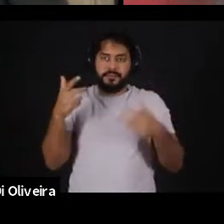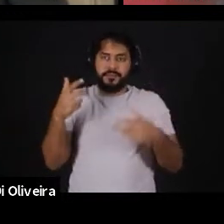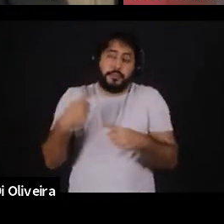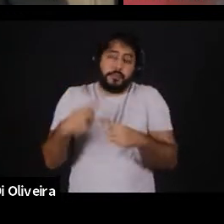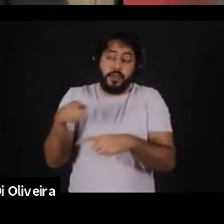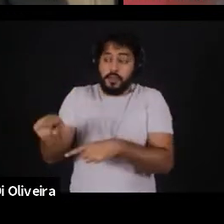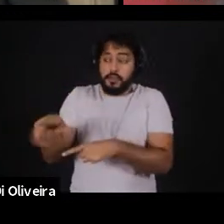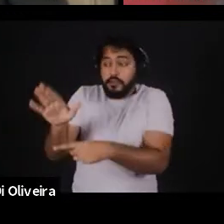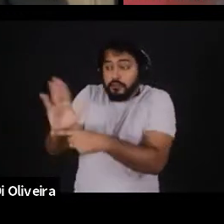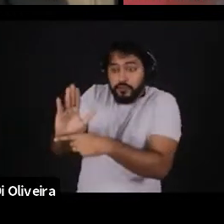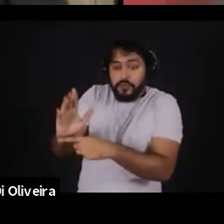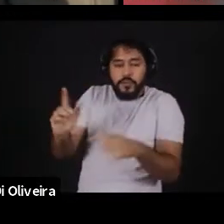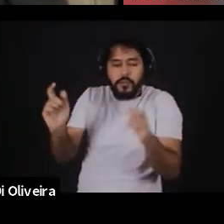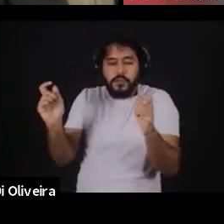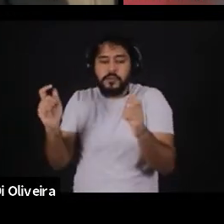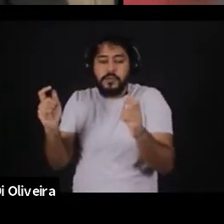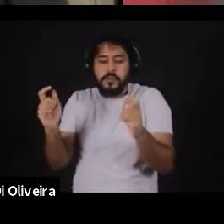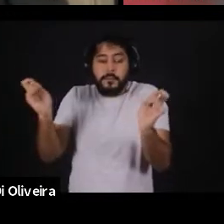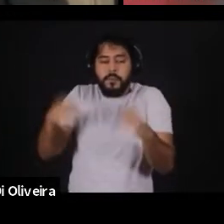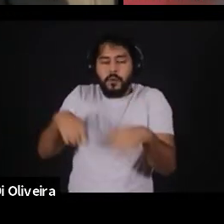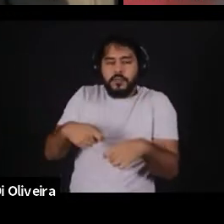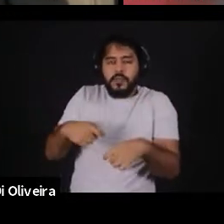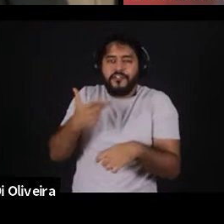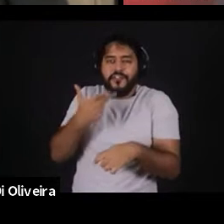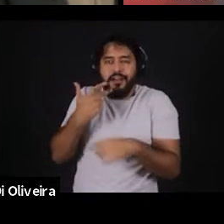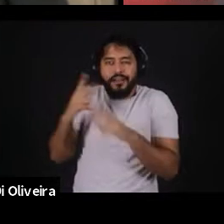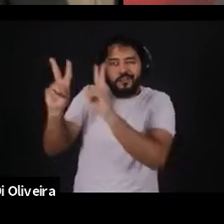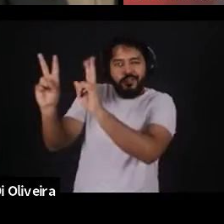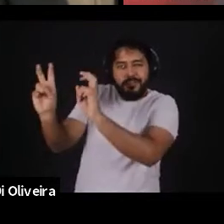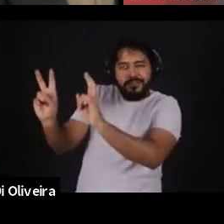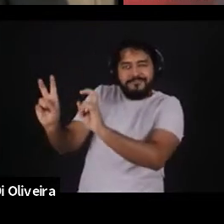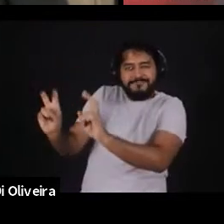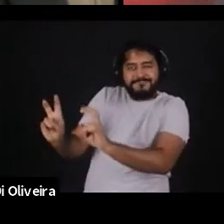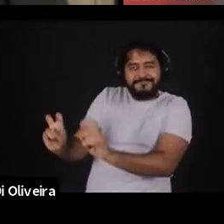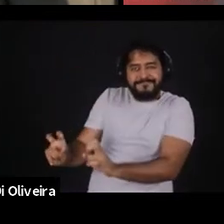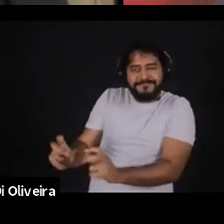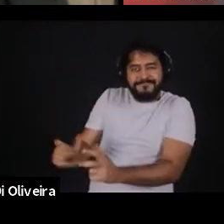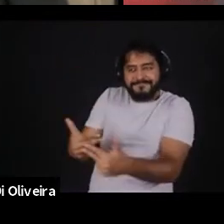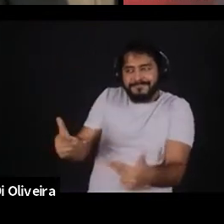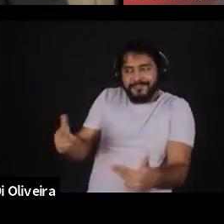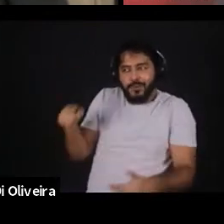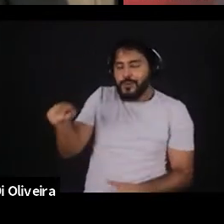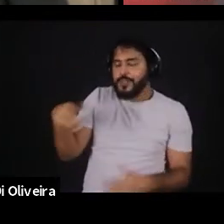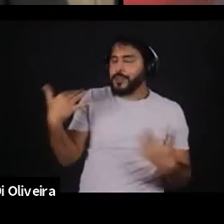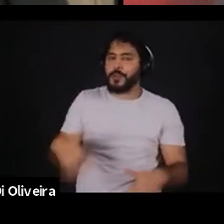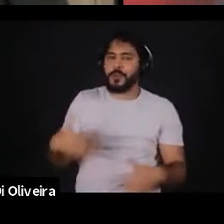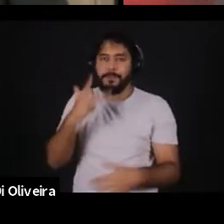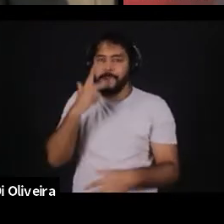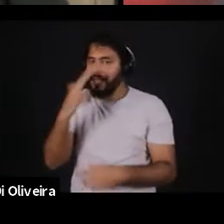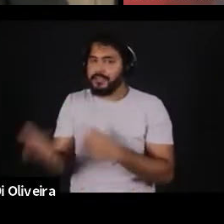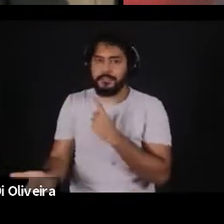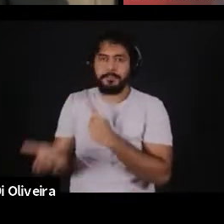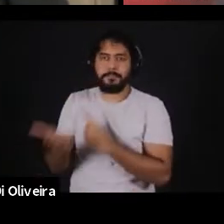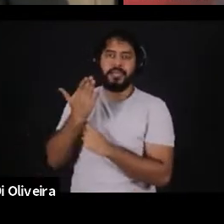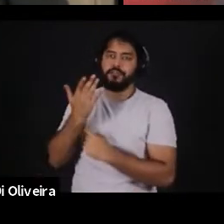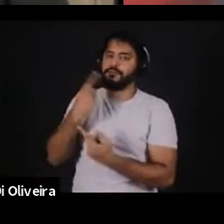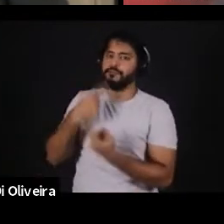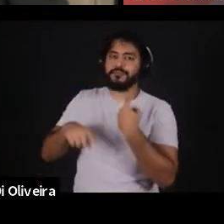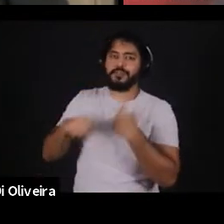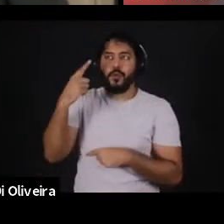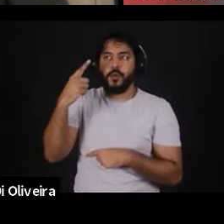falar dessas questões Me ajudou muito, tipo, a chegar em outros